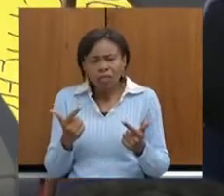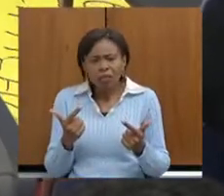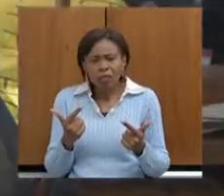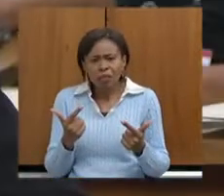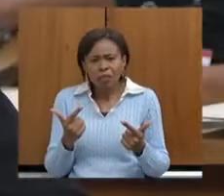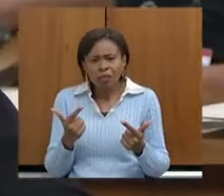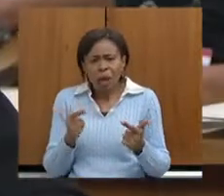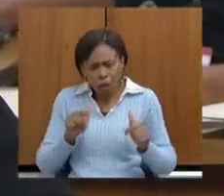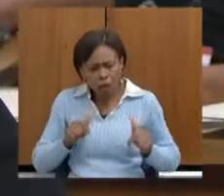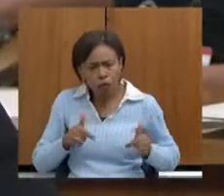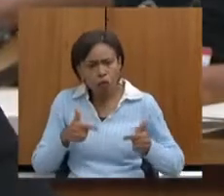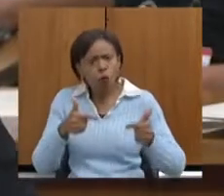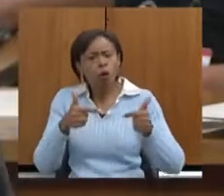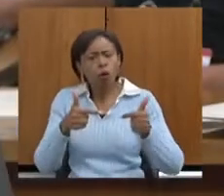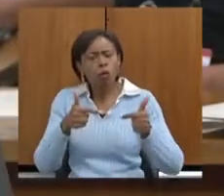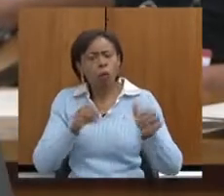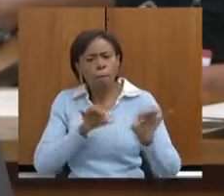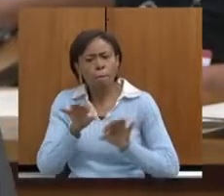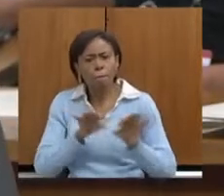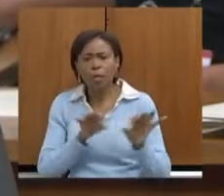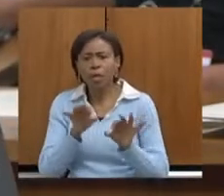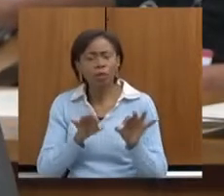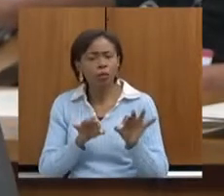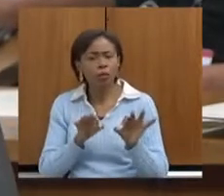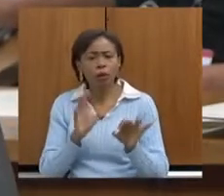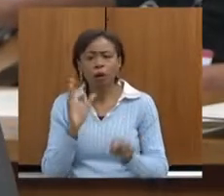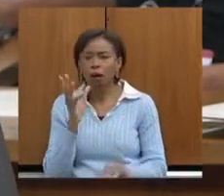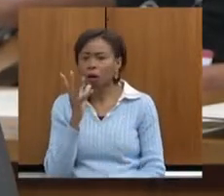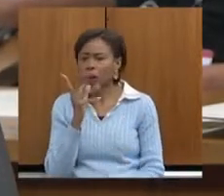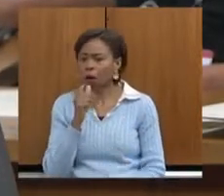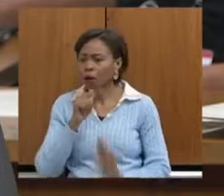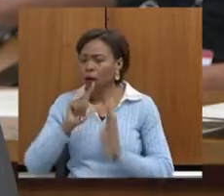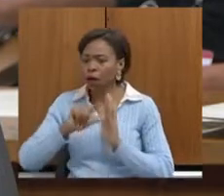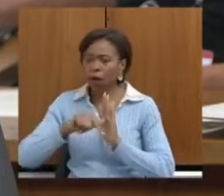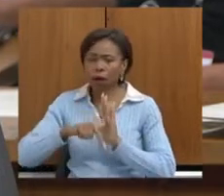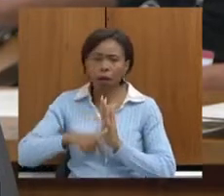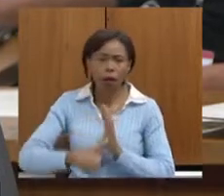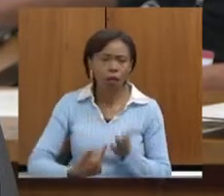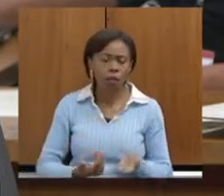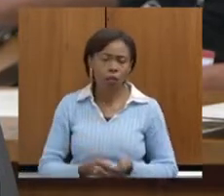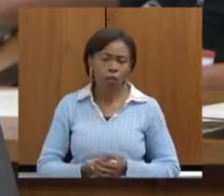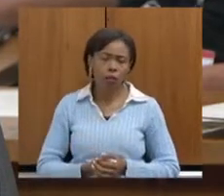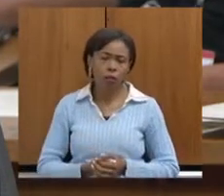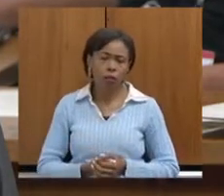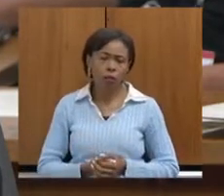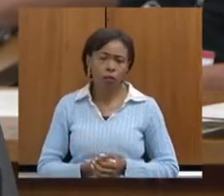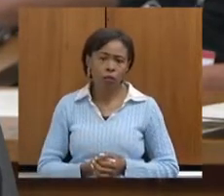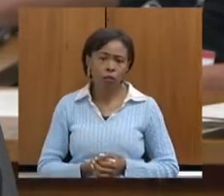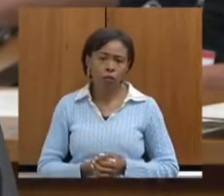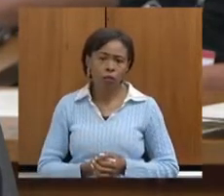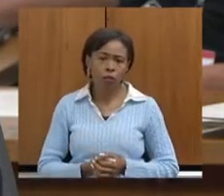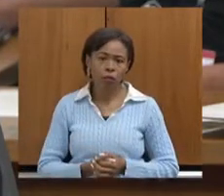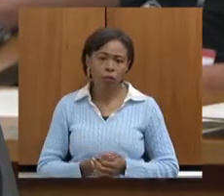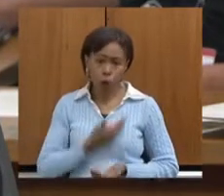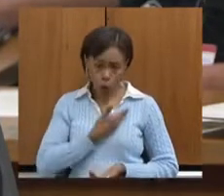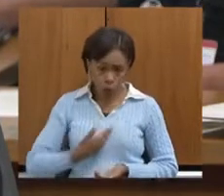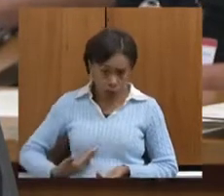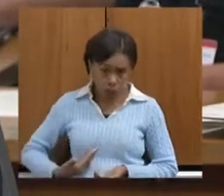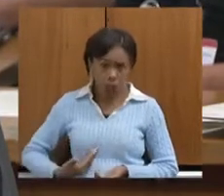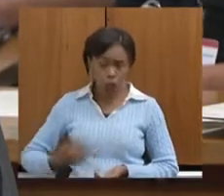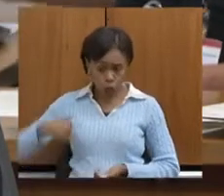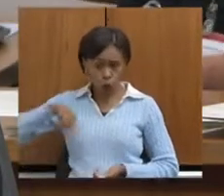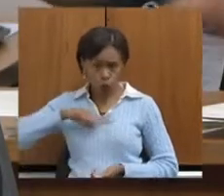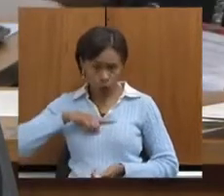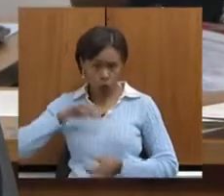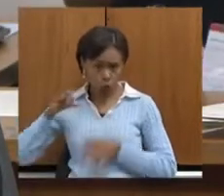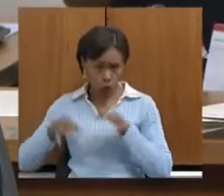ações nós temos sido vigilantes na fiscalização das empresas